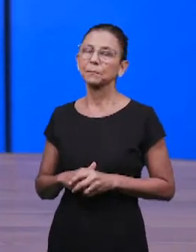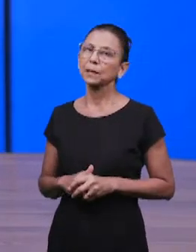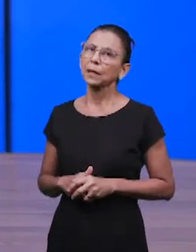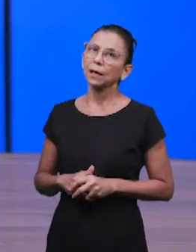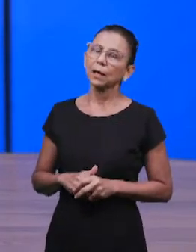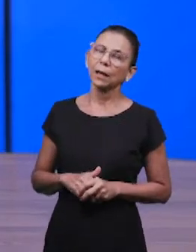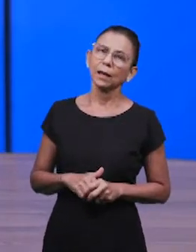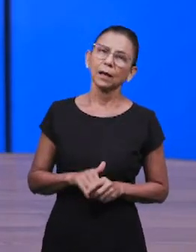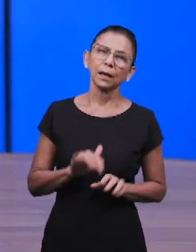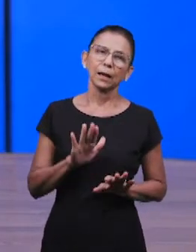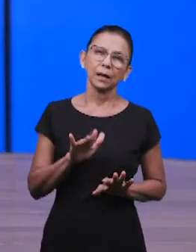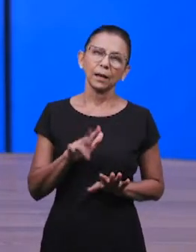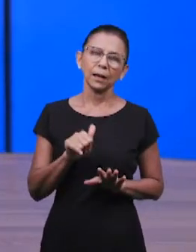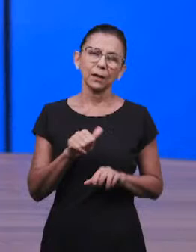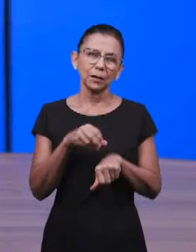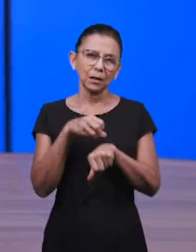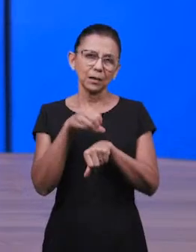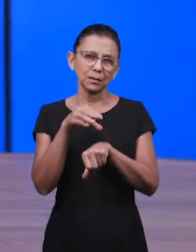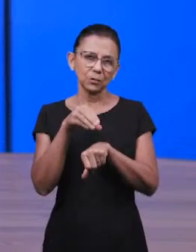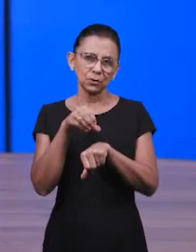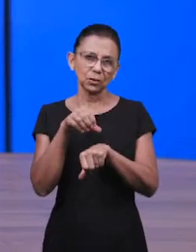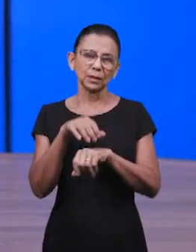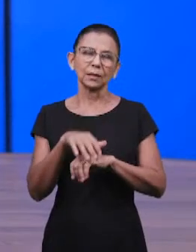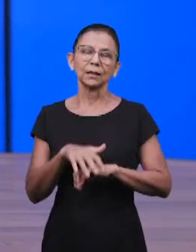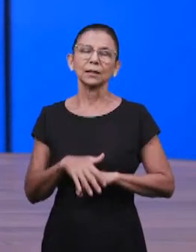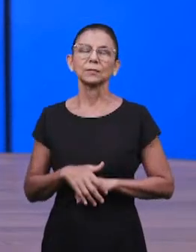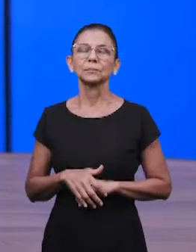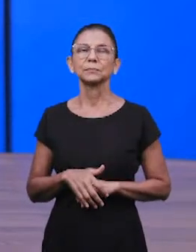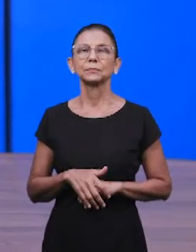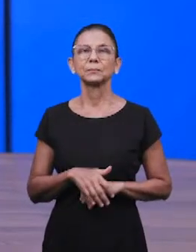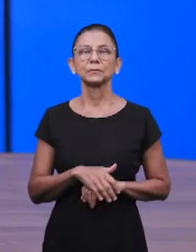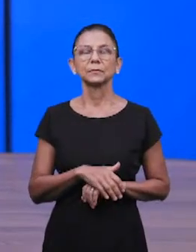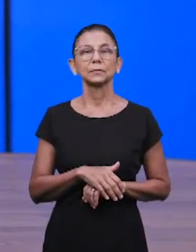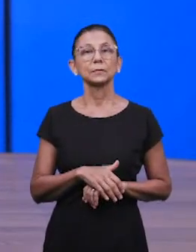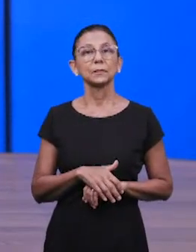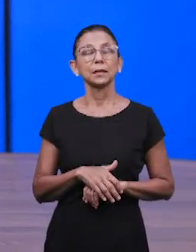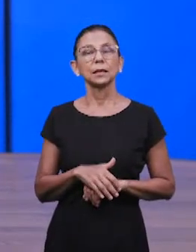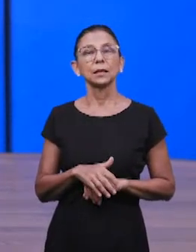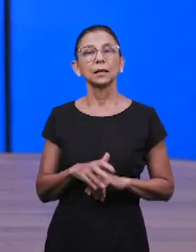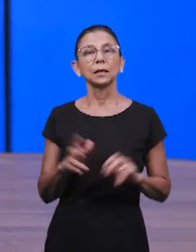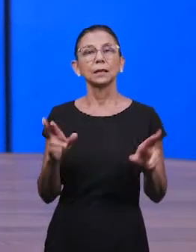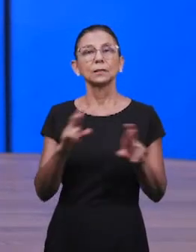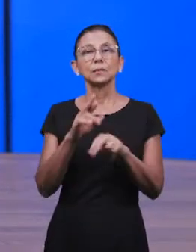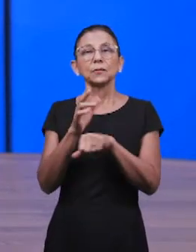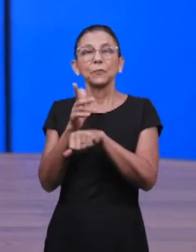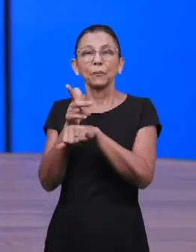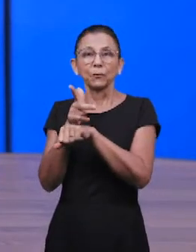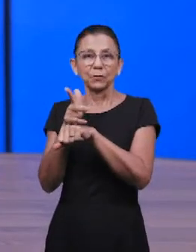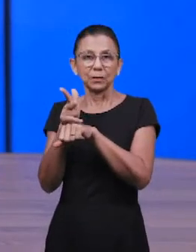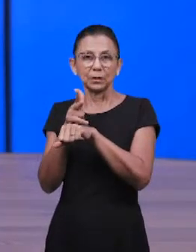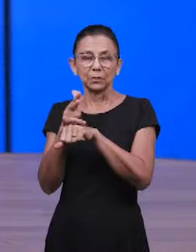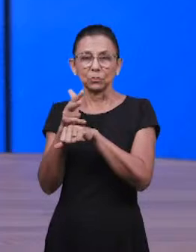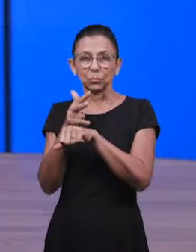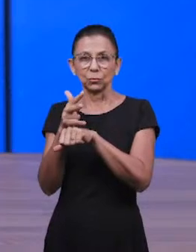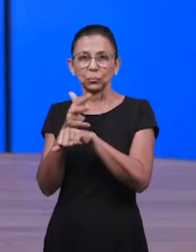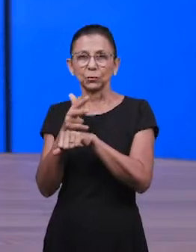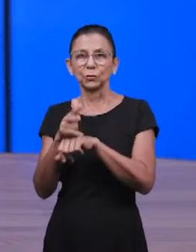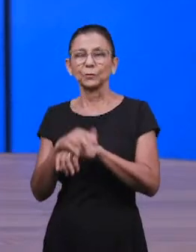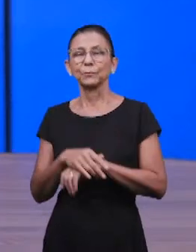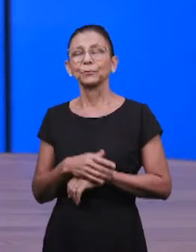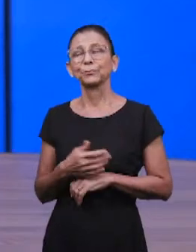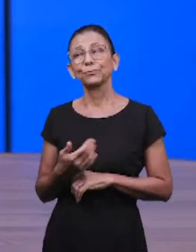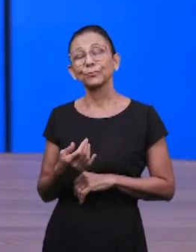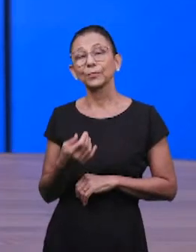uma pequena recomendação aos irmãos que gravam vídeo. Os irmãos devem evitar, ao gravar vídeo,